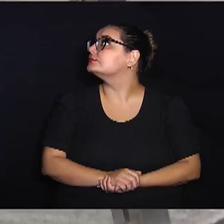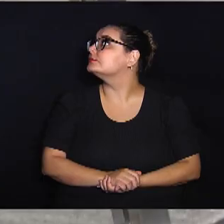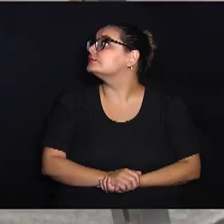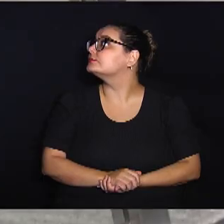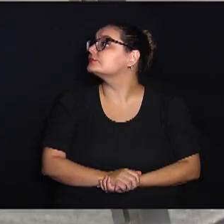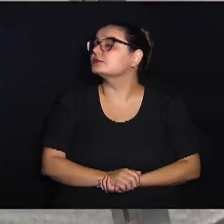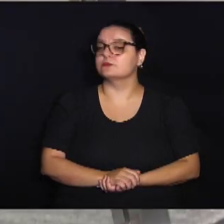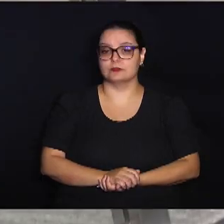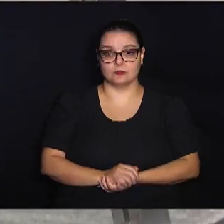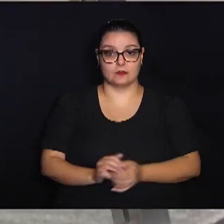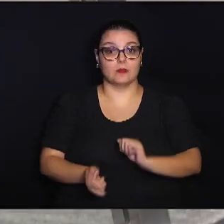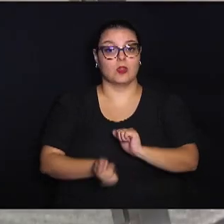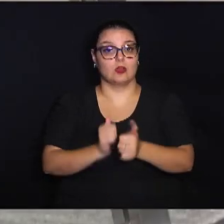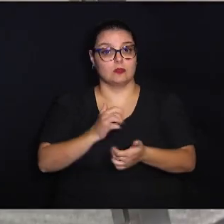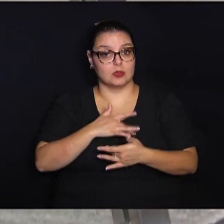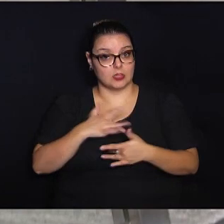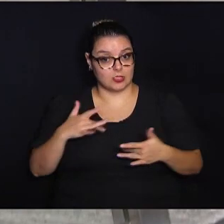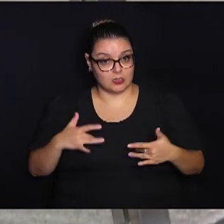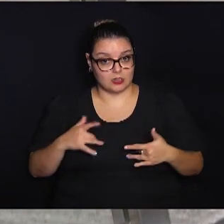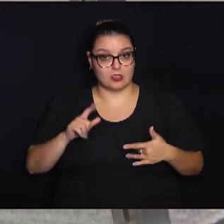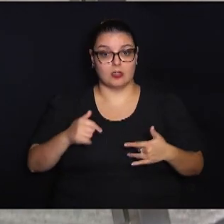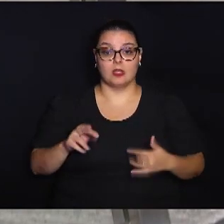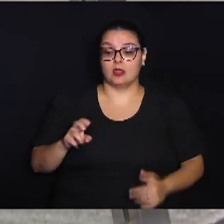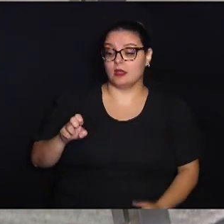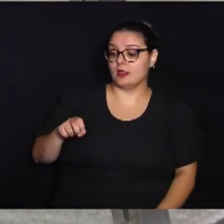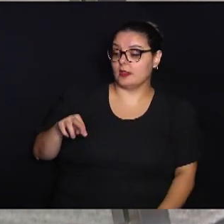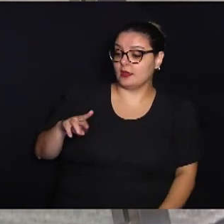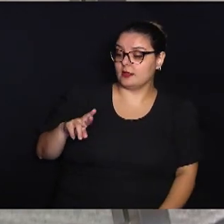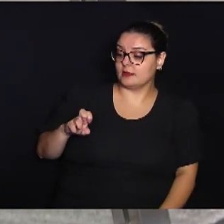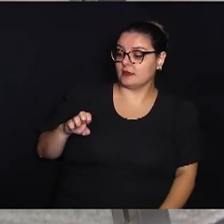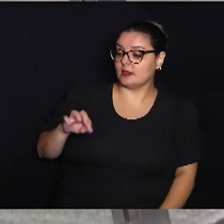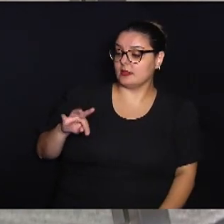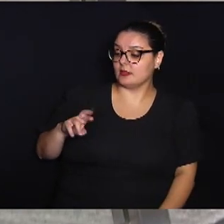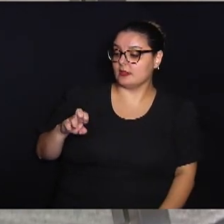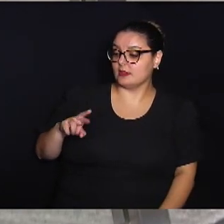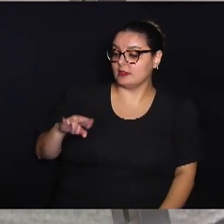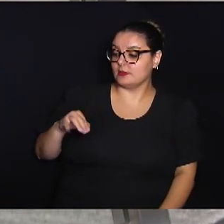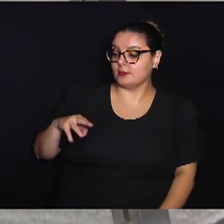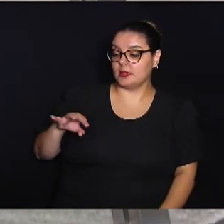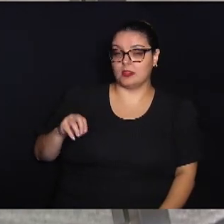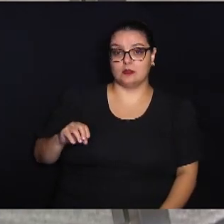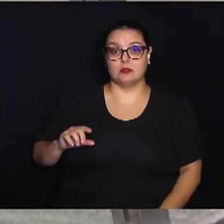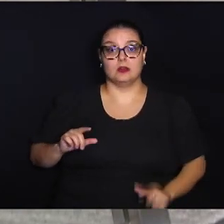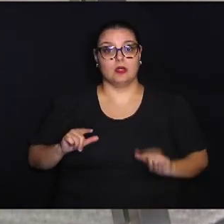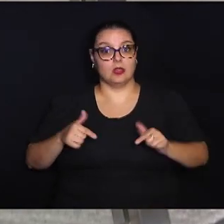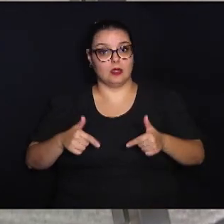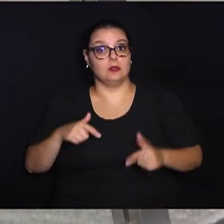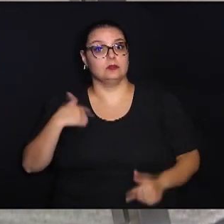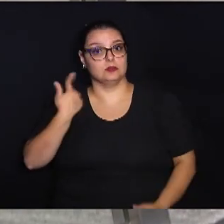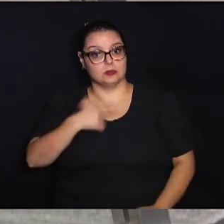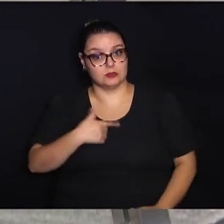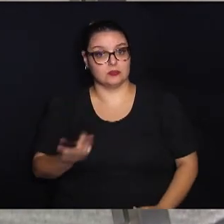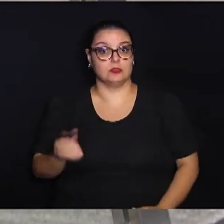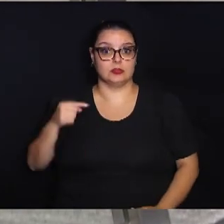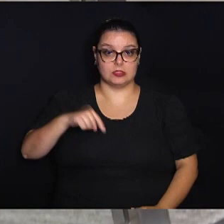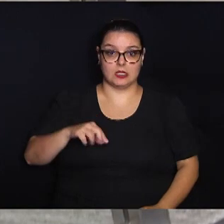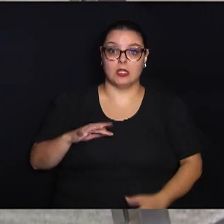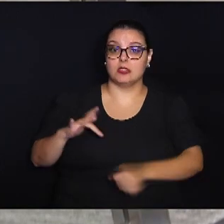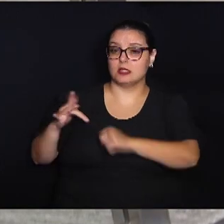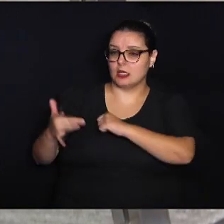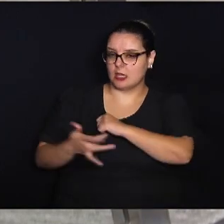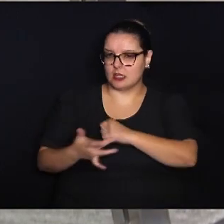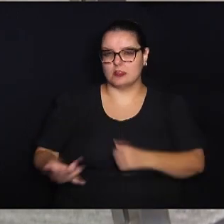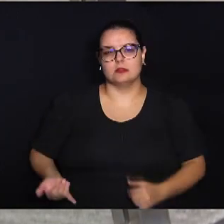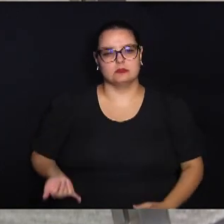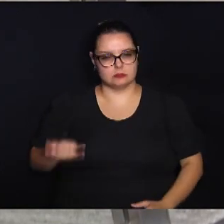O esporte é saúde, o esporte é entretenimento, o esporte hoje nós temos muitas das crianças nossas aqui, é muito nas redes sociais,